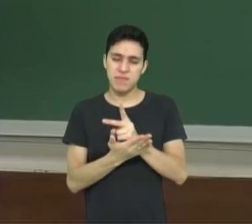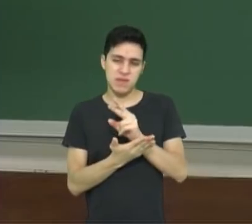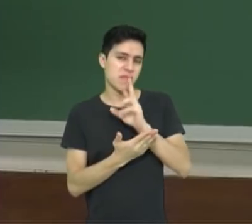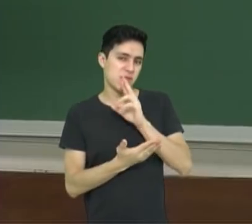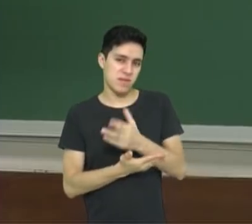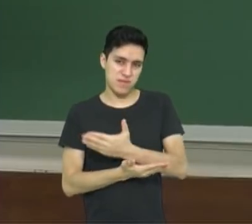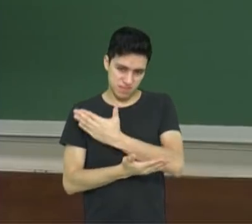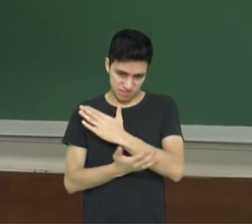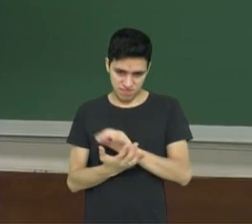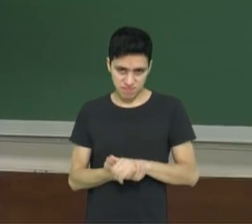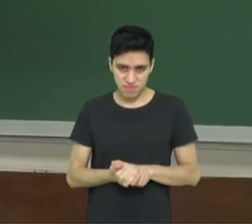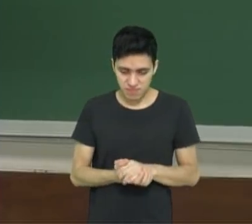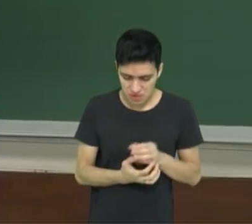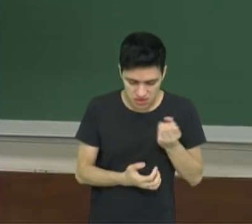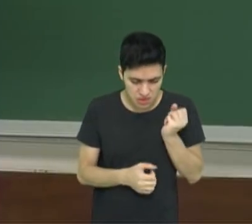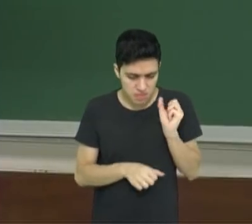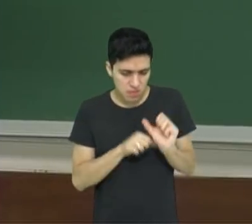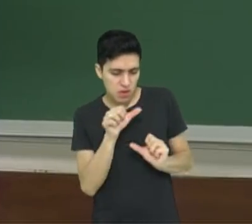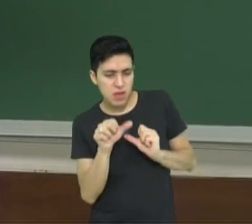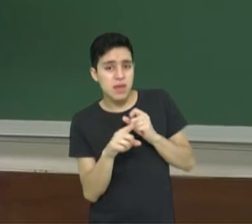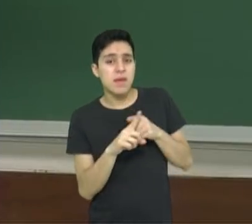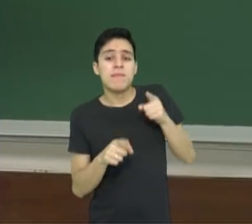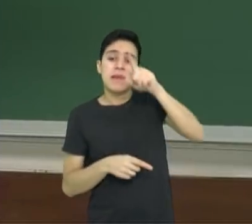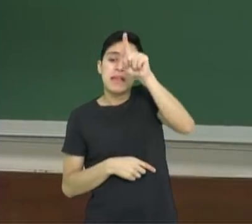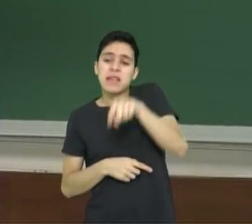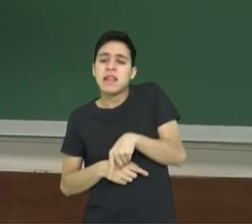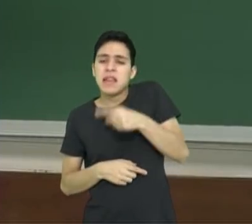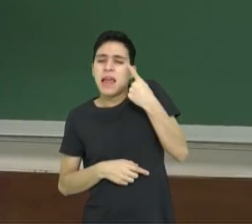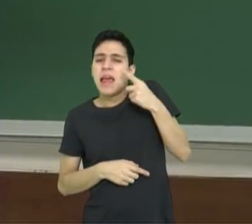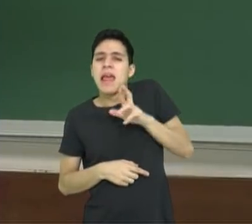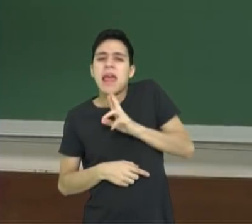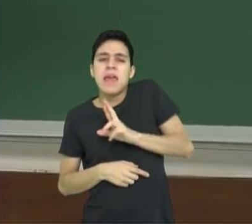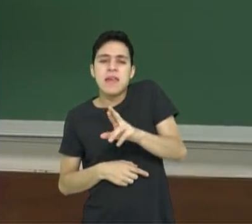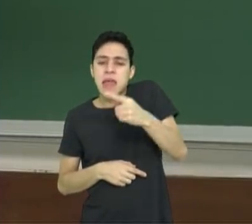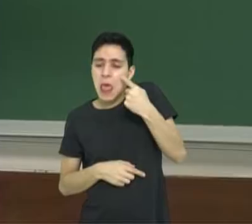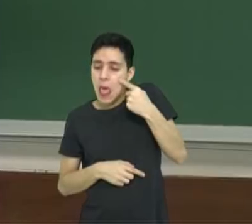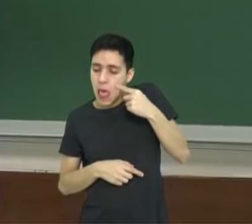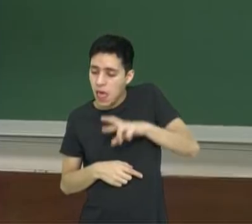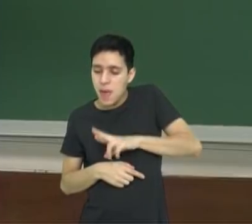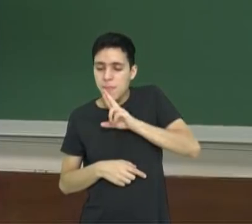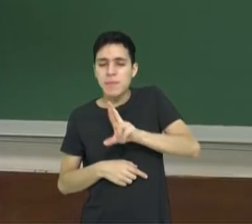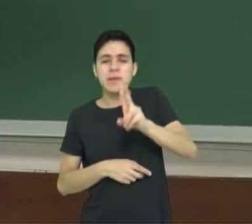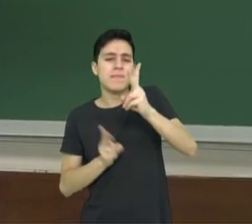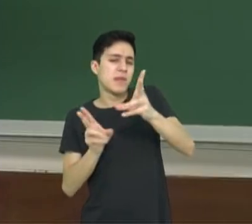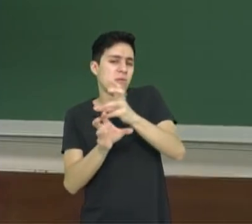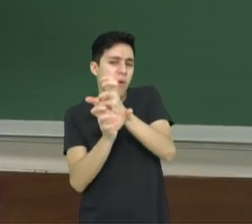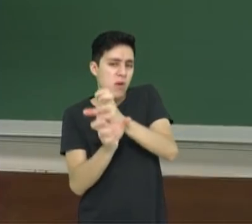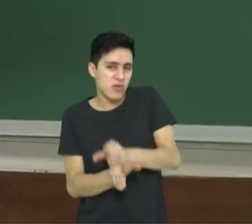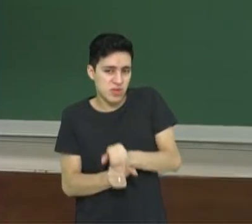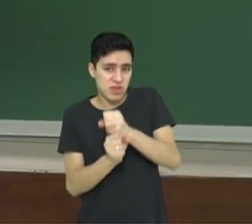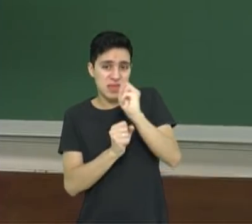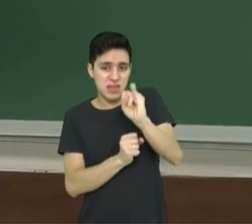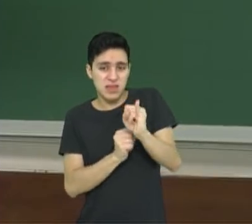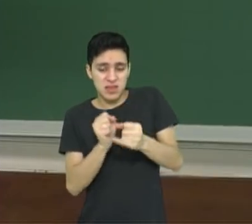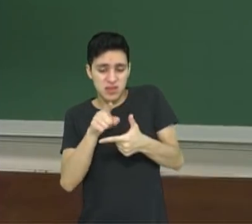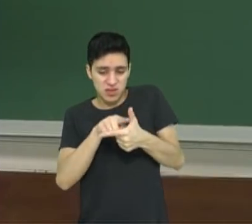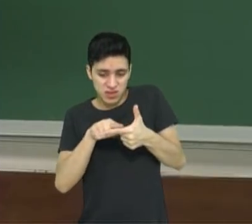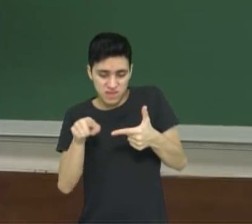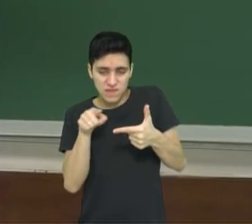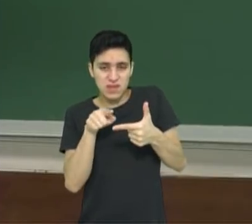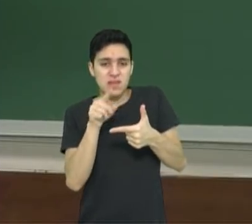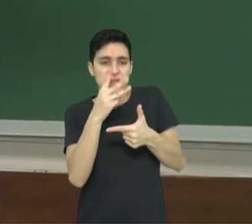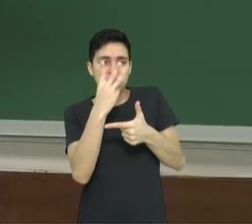né? Os números mudam, mas o quanto eles representam continua a mesma quantidade. Se você dividir 10 por 3, vai